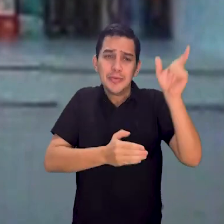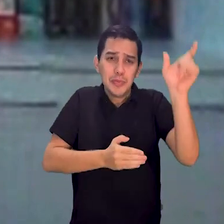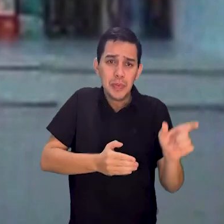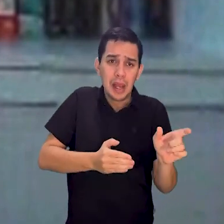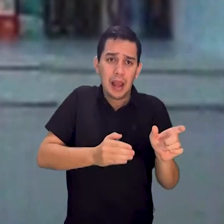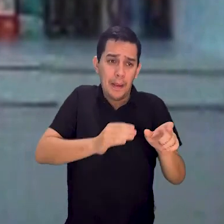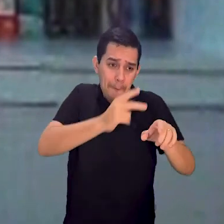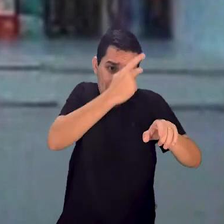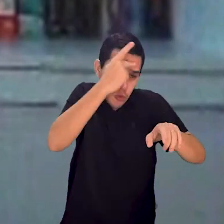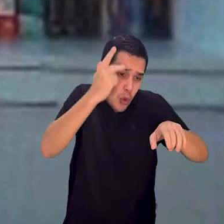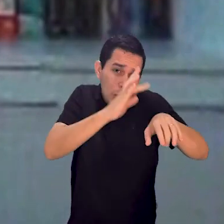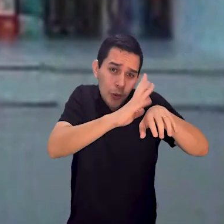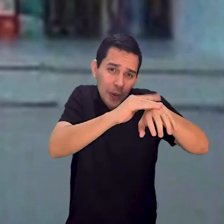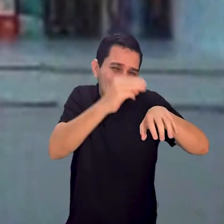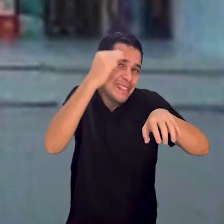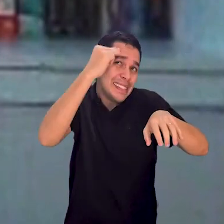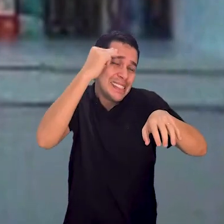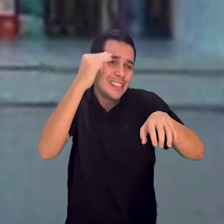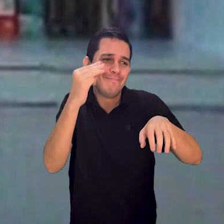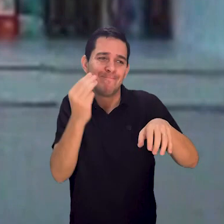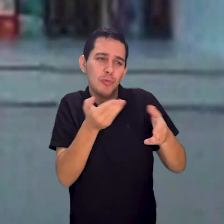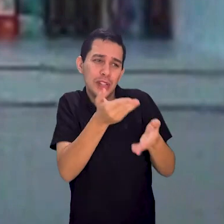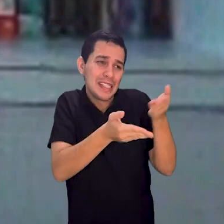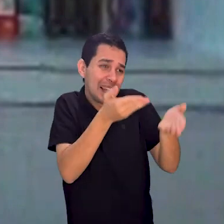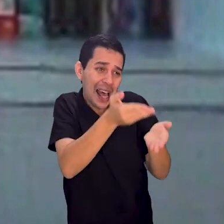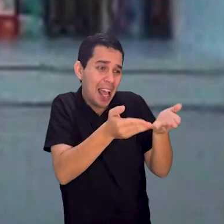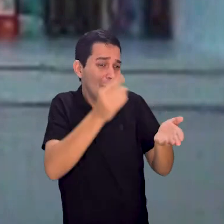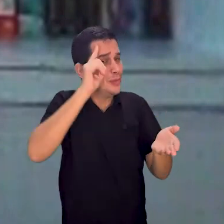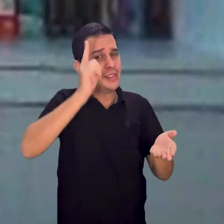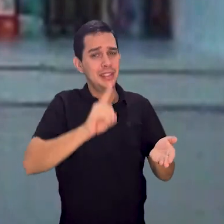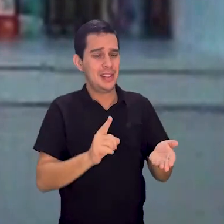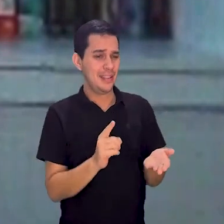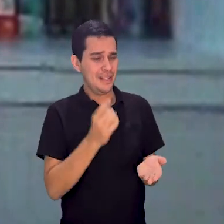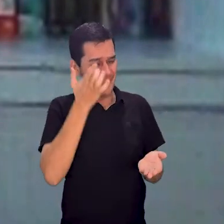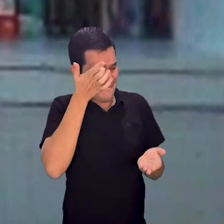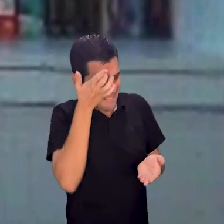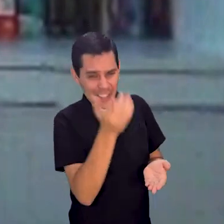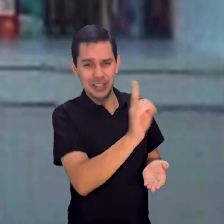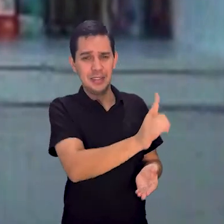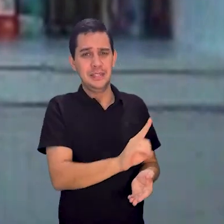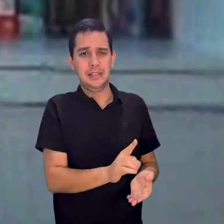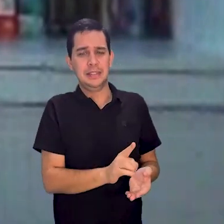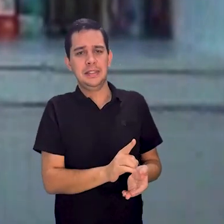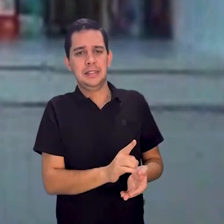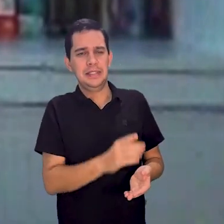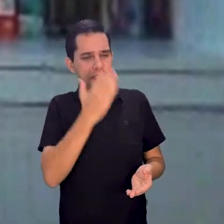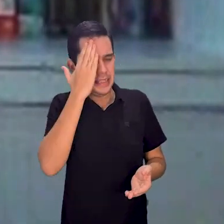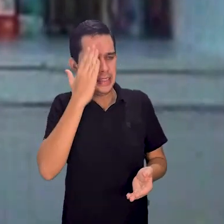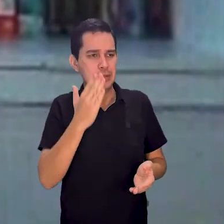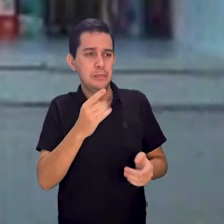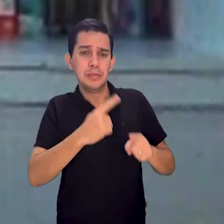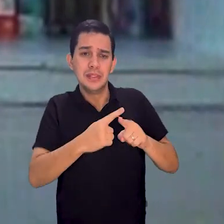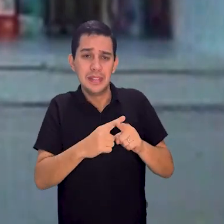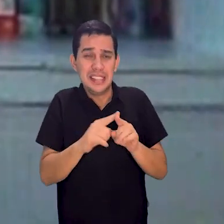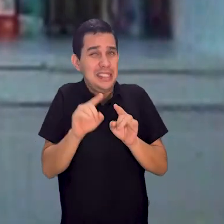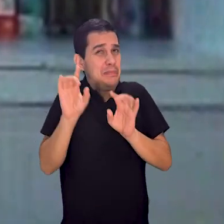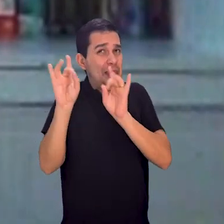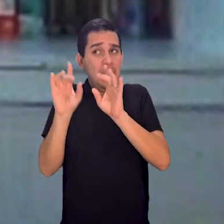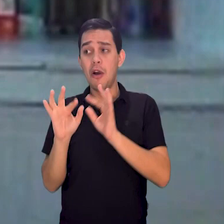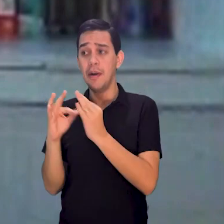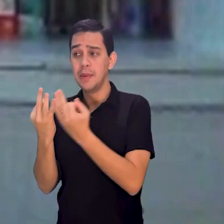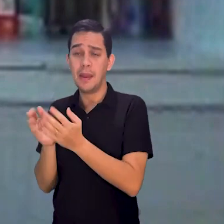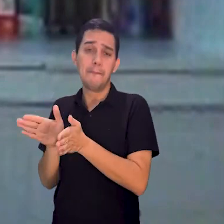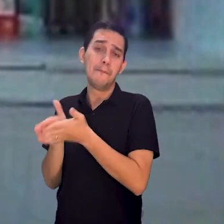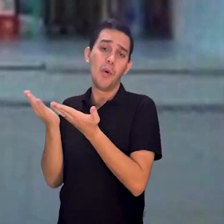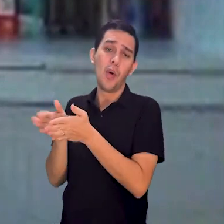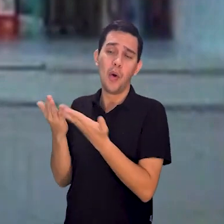você lidar com o paciente psiquiátrico, ainda mais em situação de pobreza, de ignorância, com tanta dificuldade.